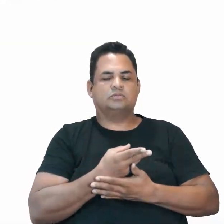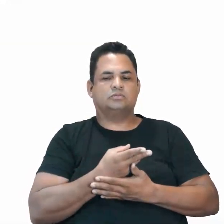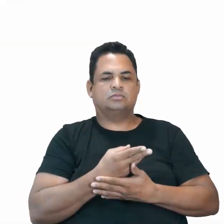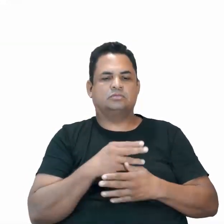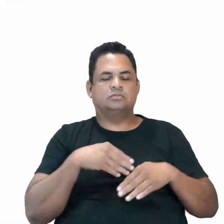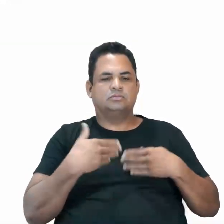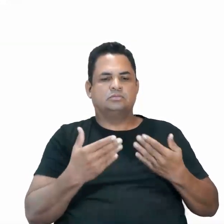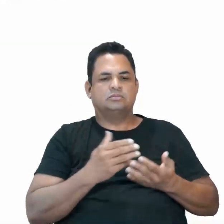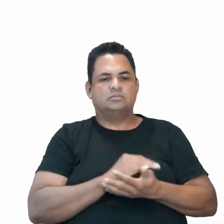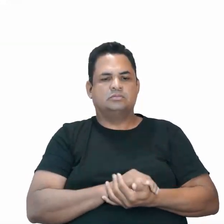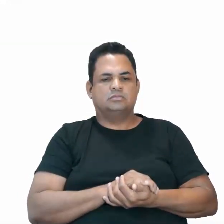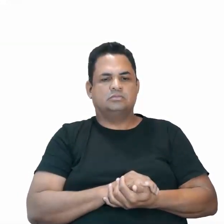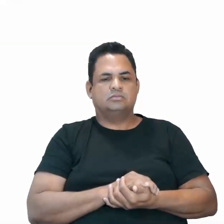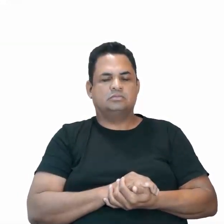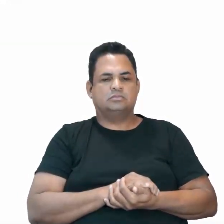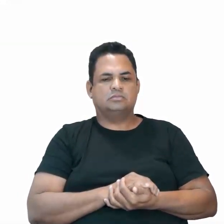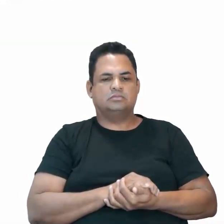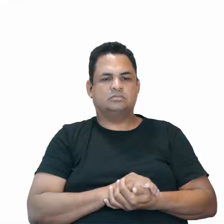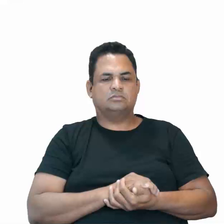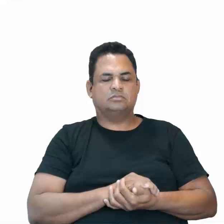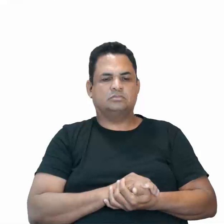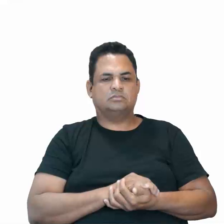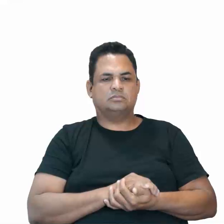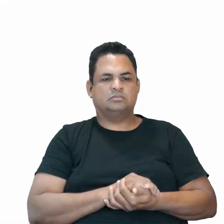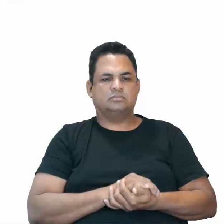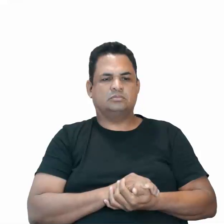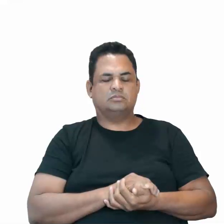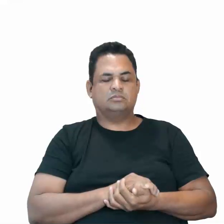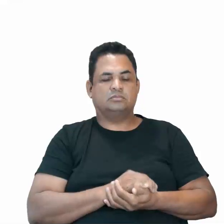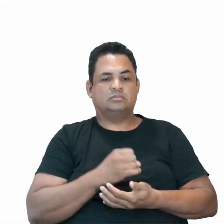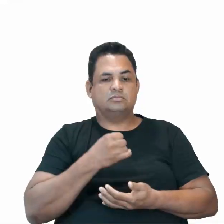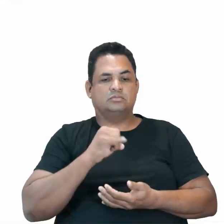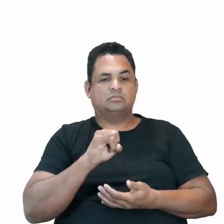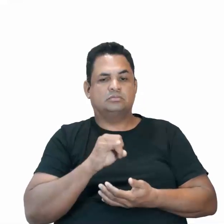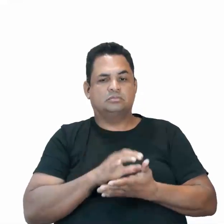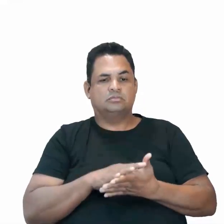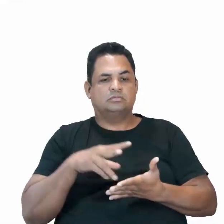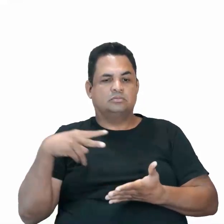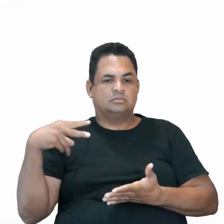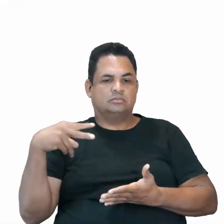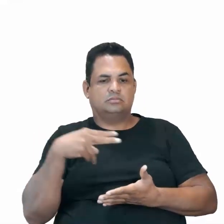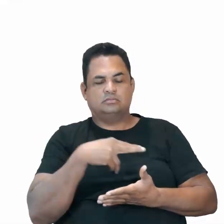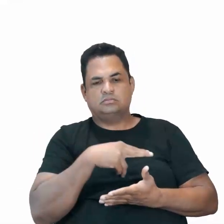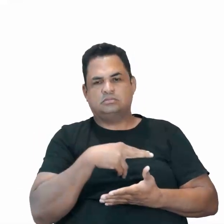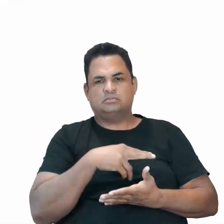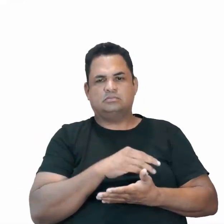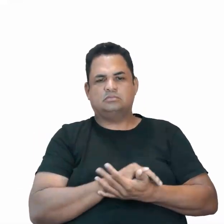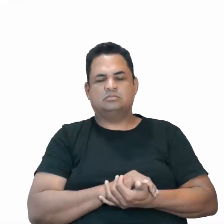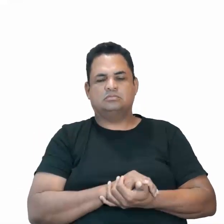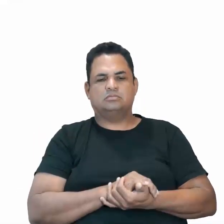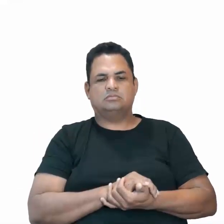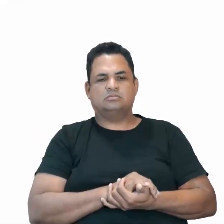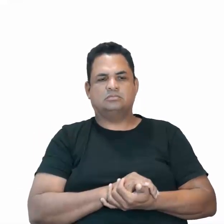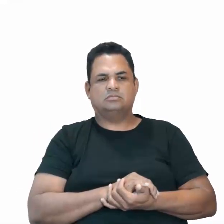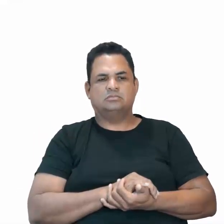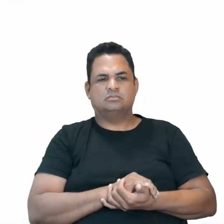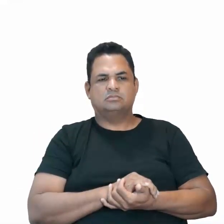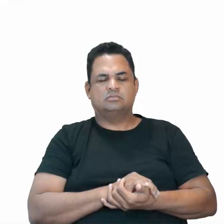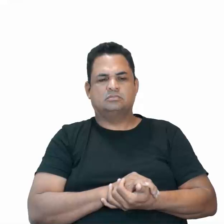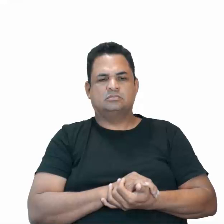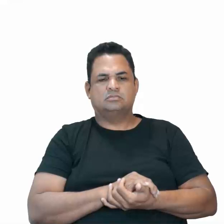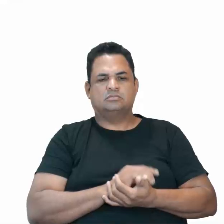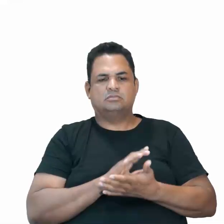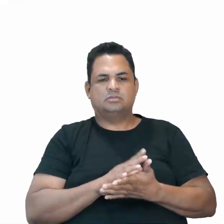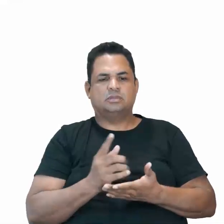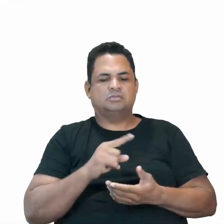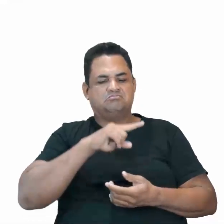corta o fio, no caso, né? Se você não cortar esse fio, não abrir ele com uma chave, ela vai voltar normal